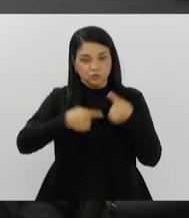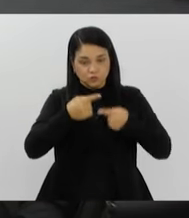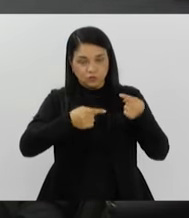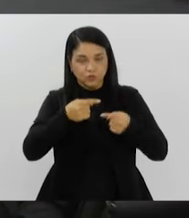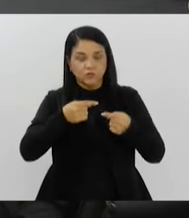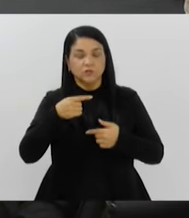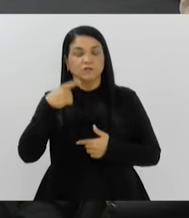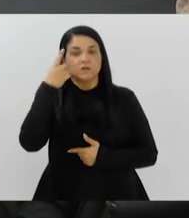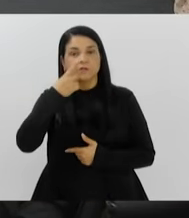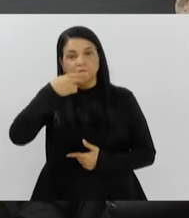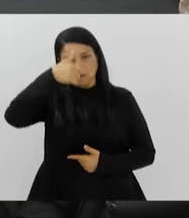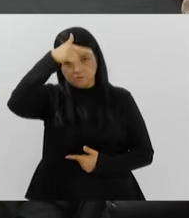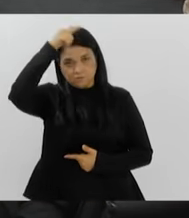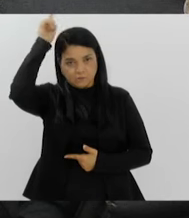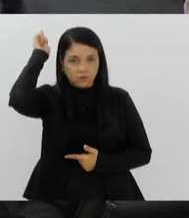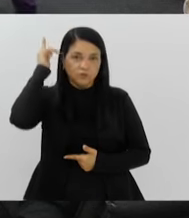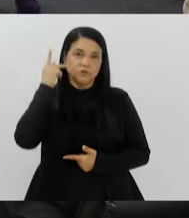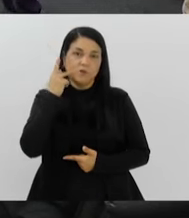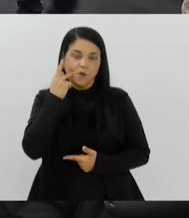Élica.